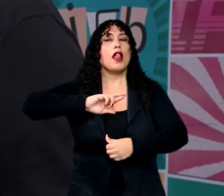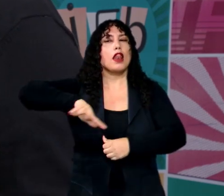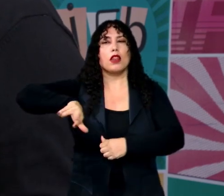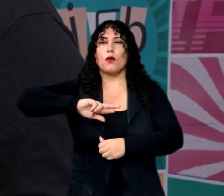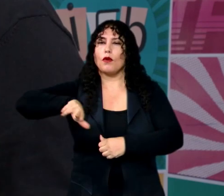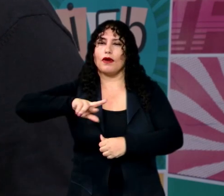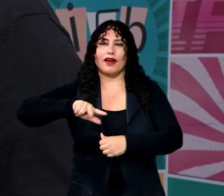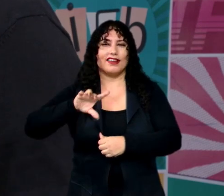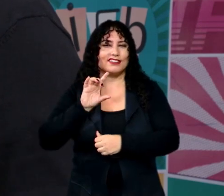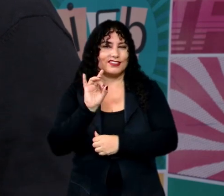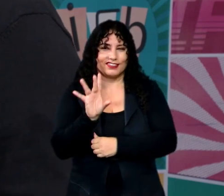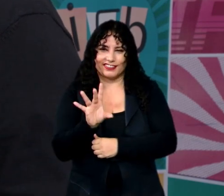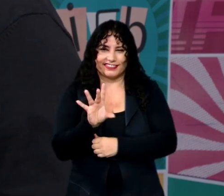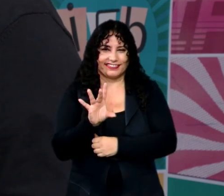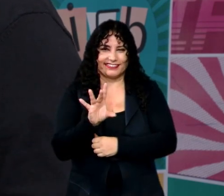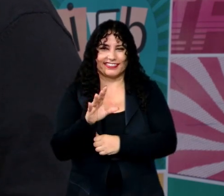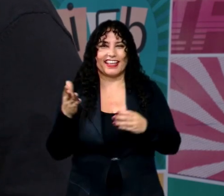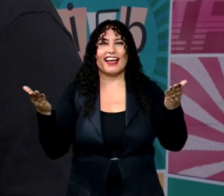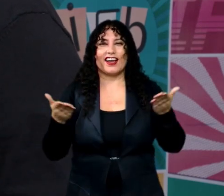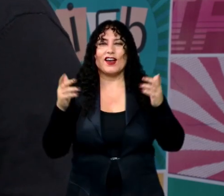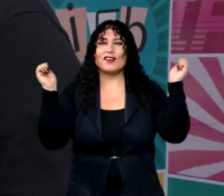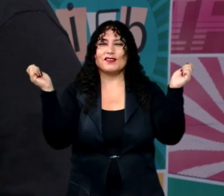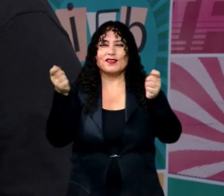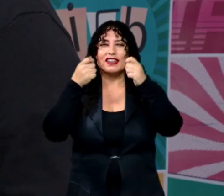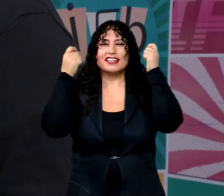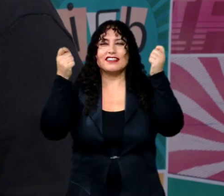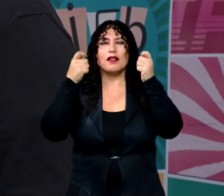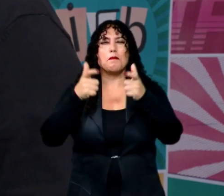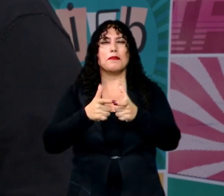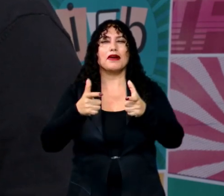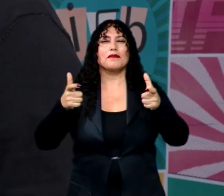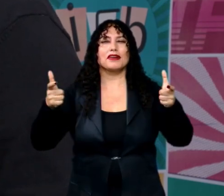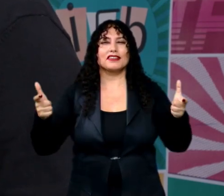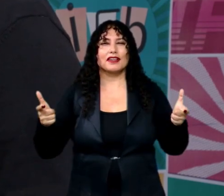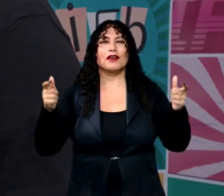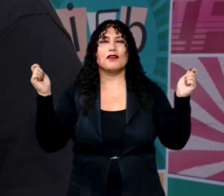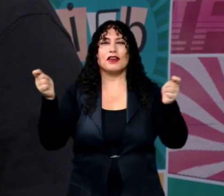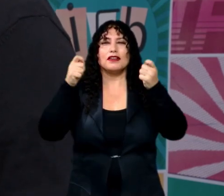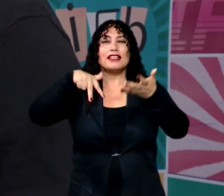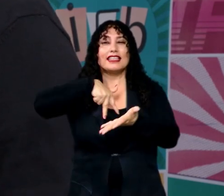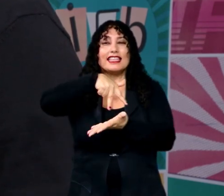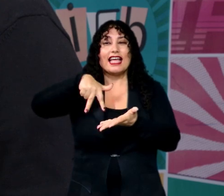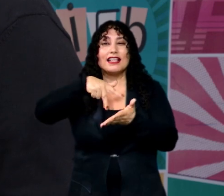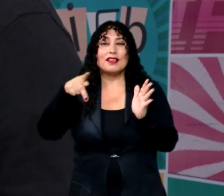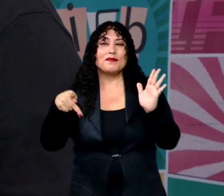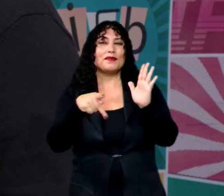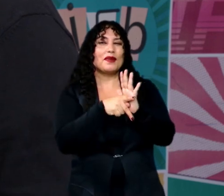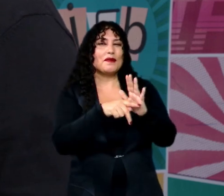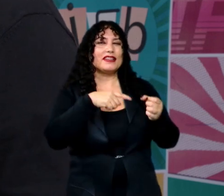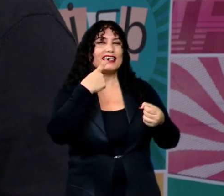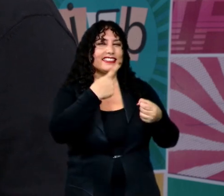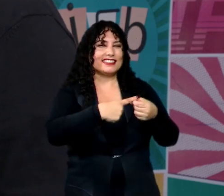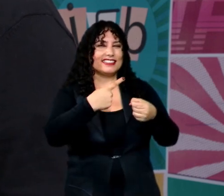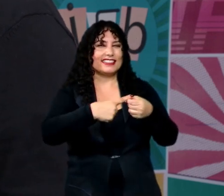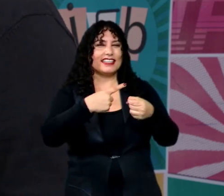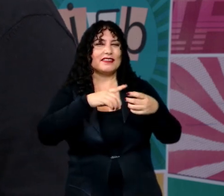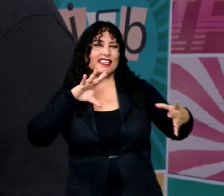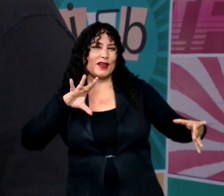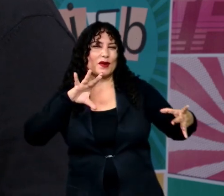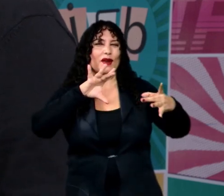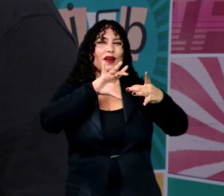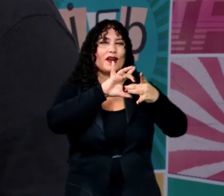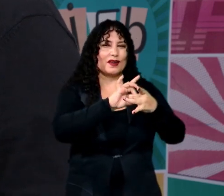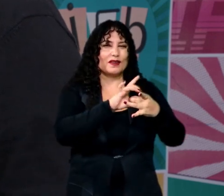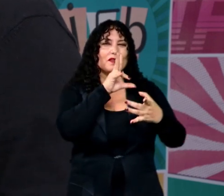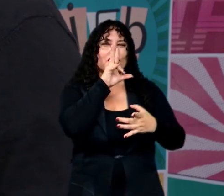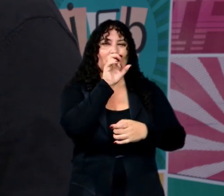mais isso somente. Agora é um festival que a gente ampliou para ser um festival de dança da cidade, mas que tem uma conexão